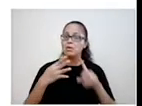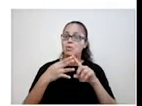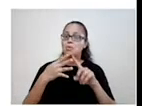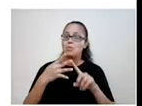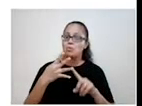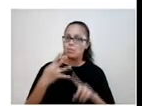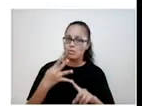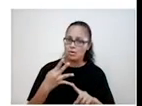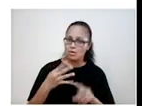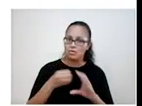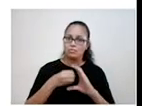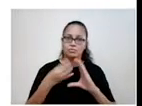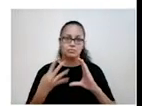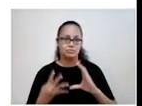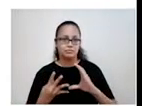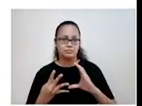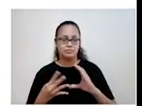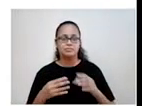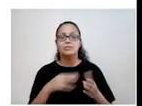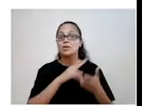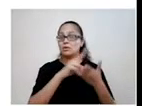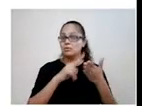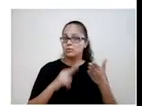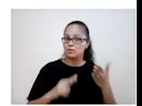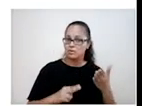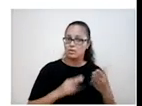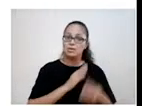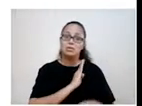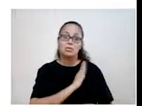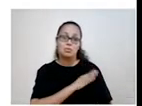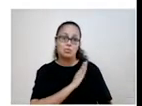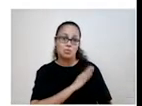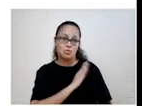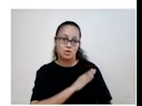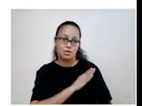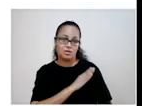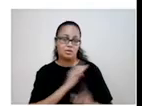Percebam à esquerda desenhos de Da Vinci sobre o coração.